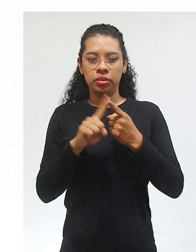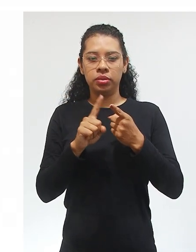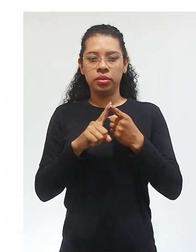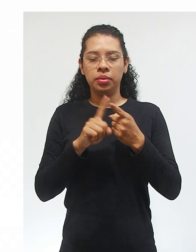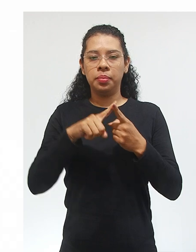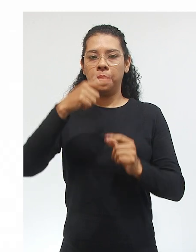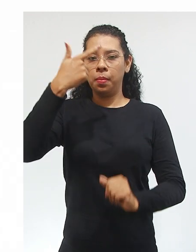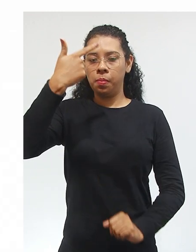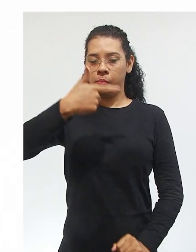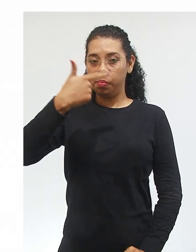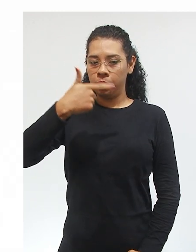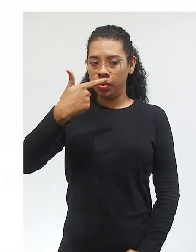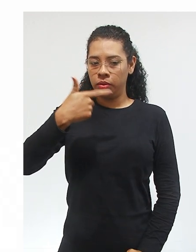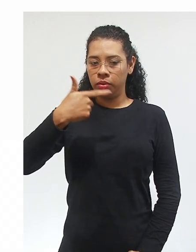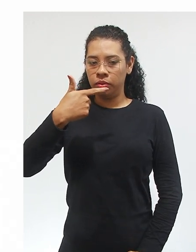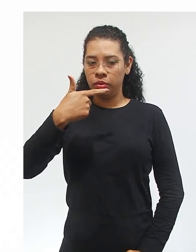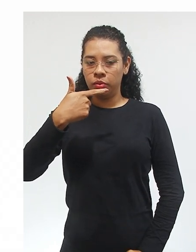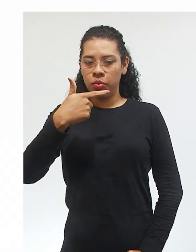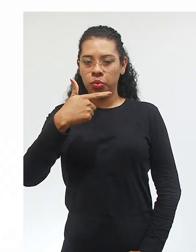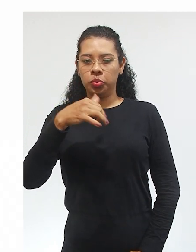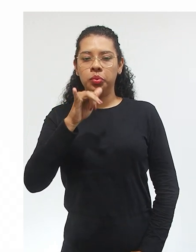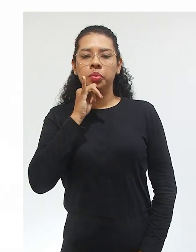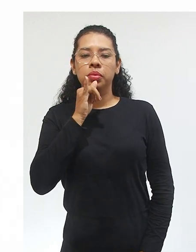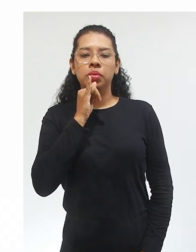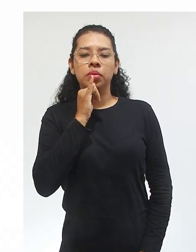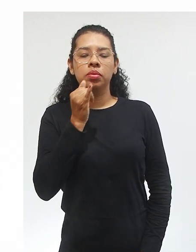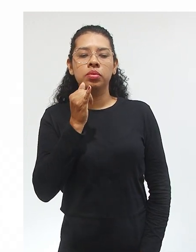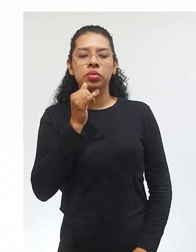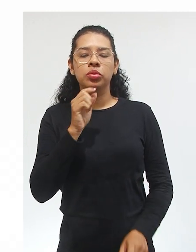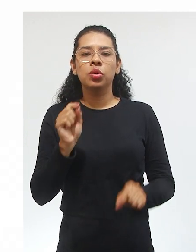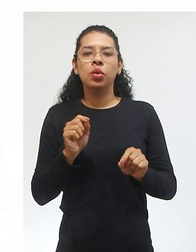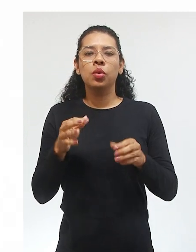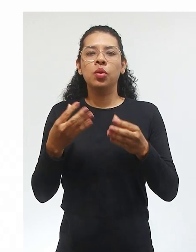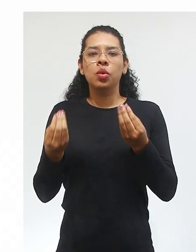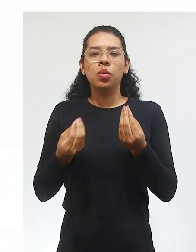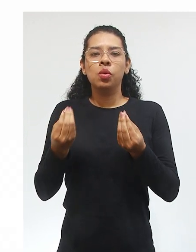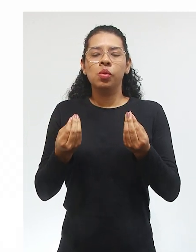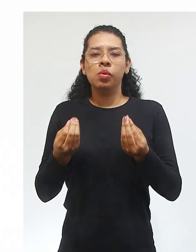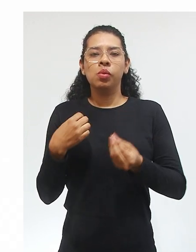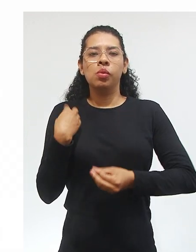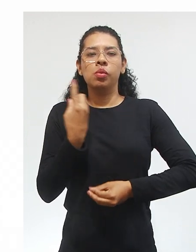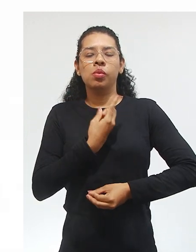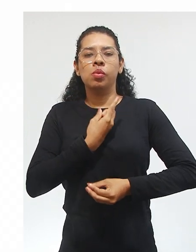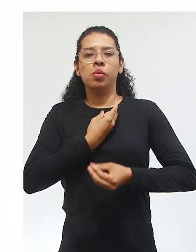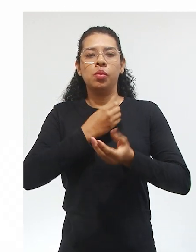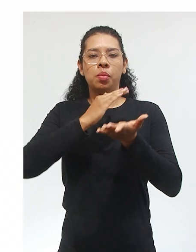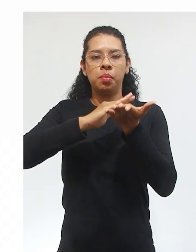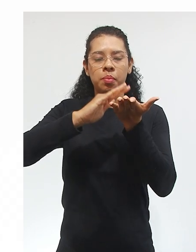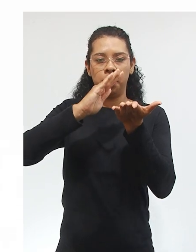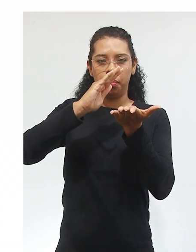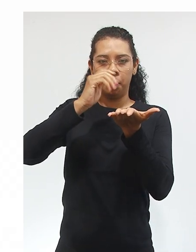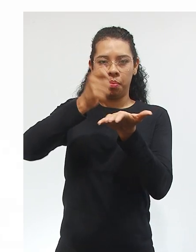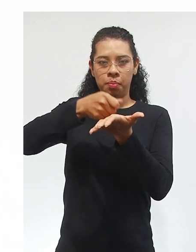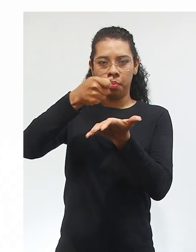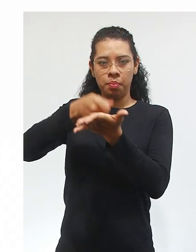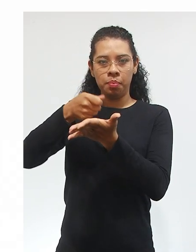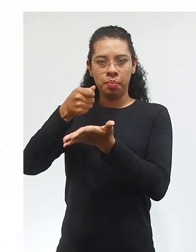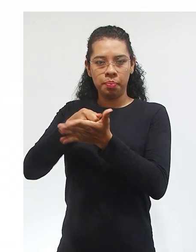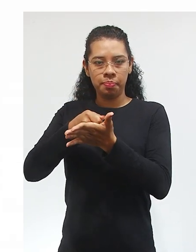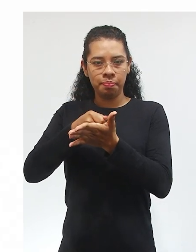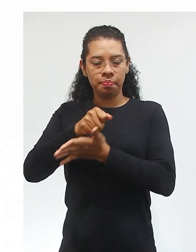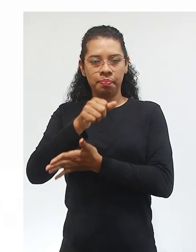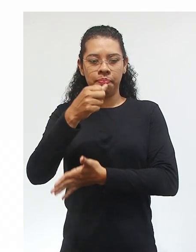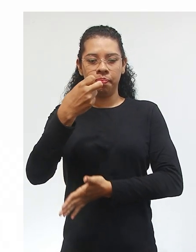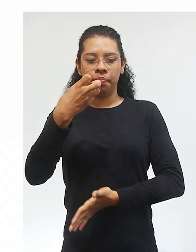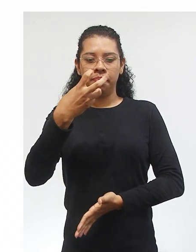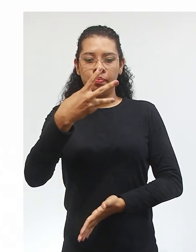de segunda fórmula. É um exemplo que podemos dar o quê? Recebimento de duplicata no valor de 30 mil